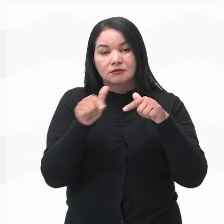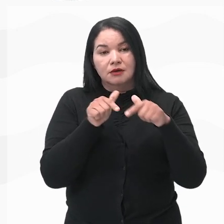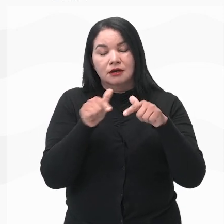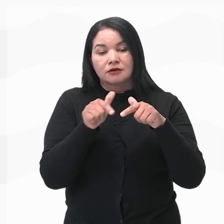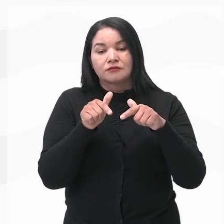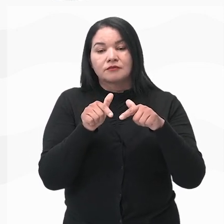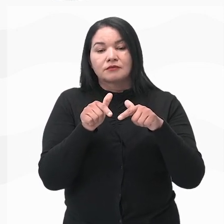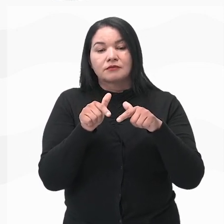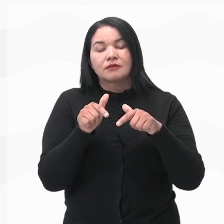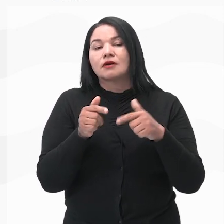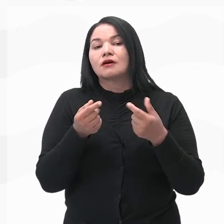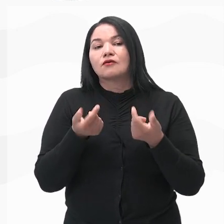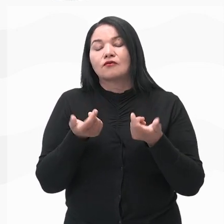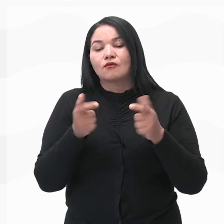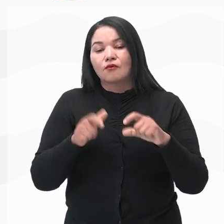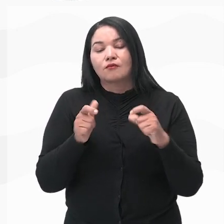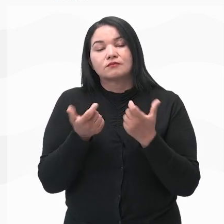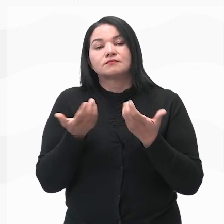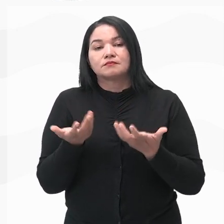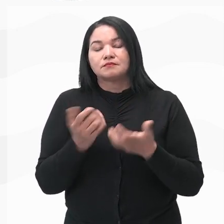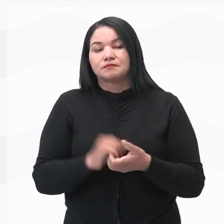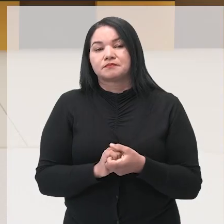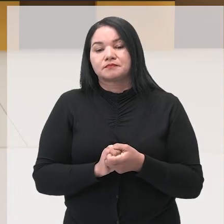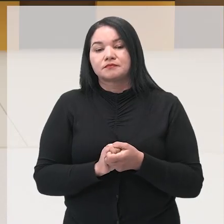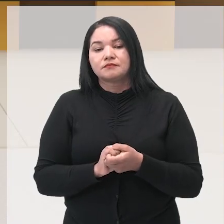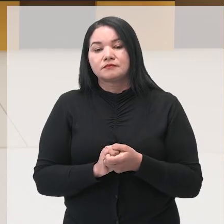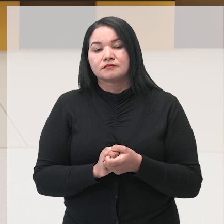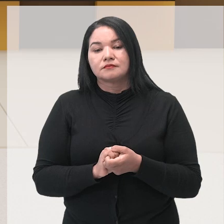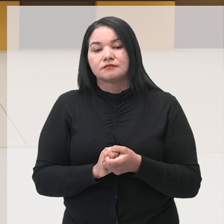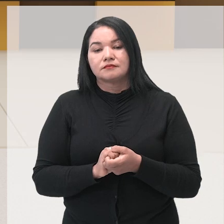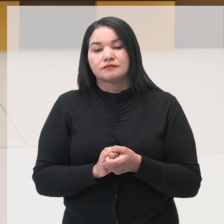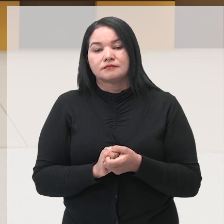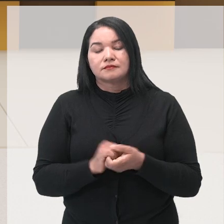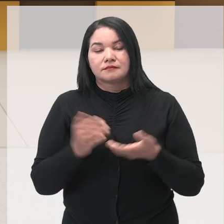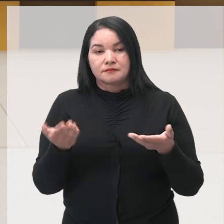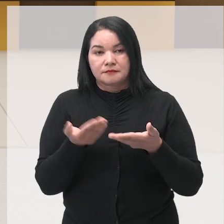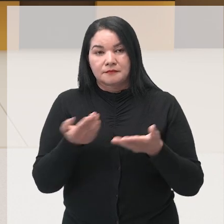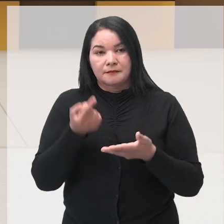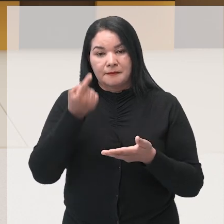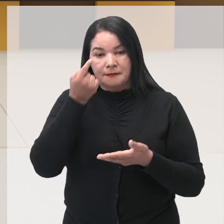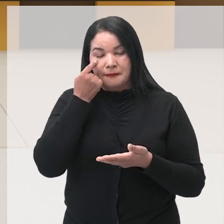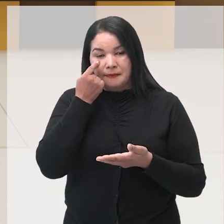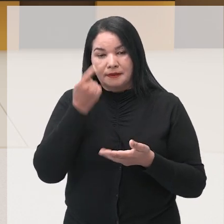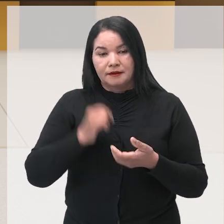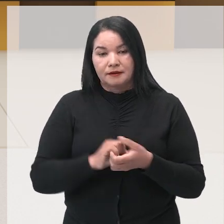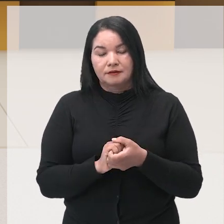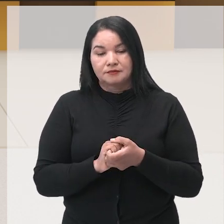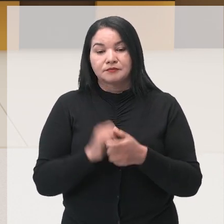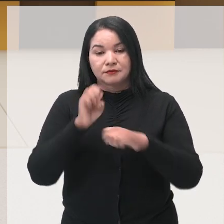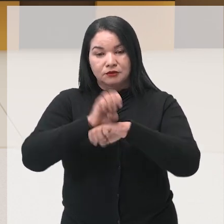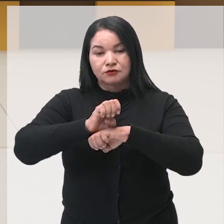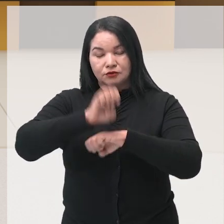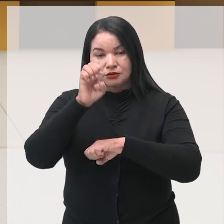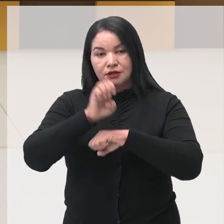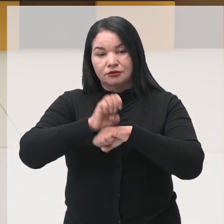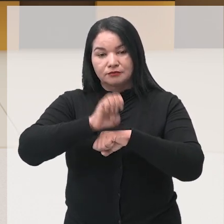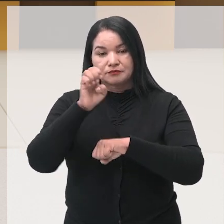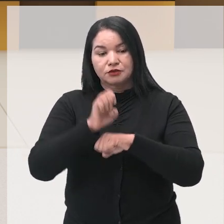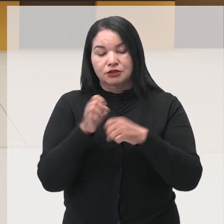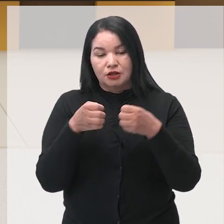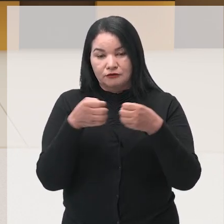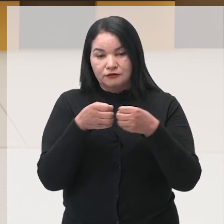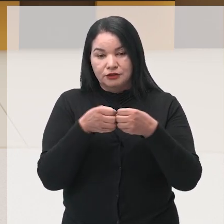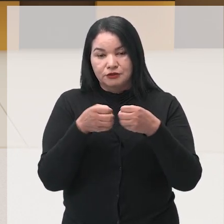sustentabilidade. Olha só, vamos aqui ao exemplo de um estado vizinho, né, ao nosso. Olha